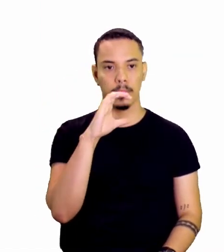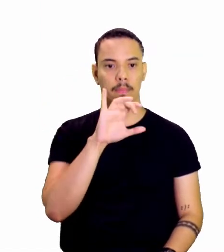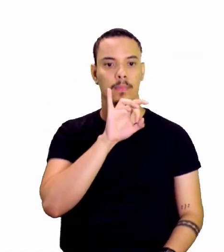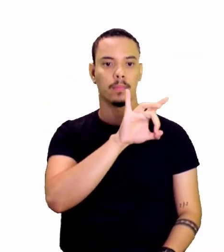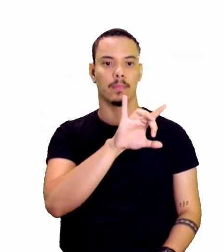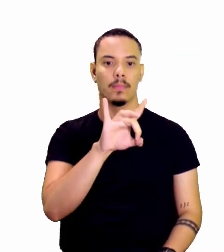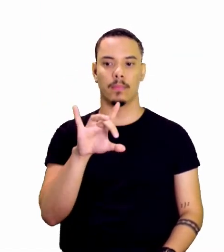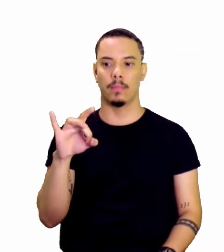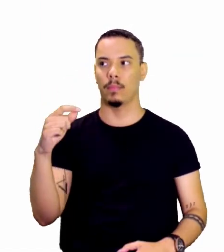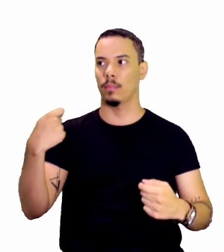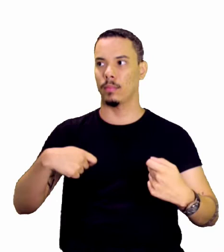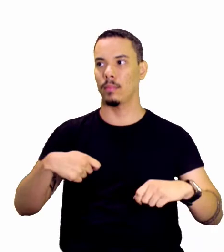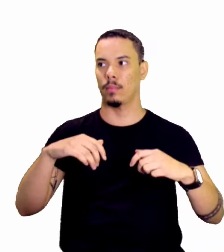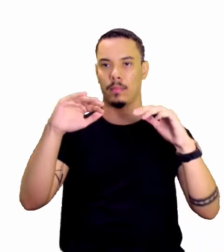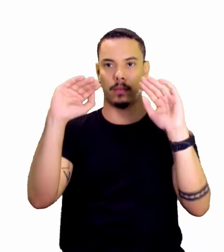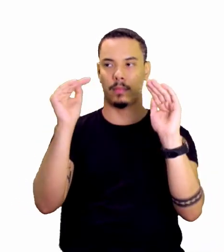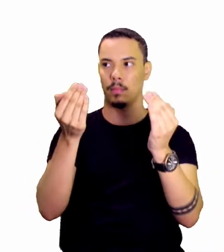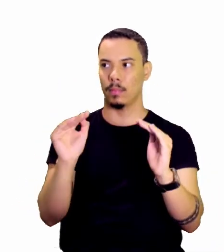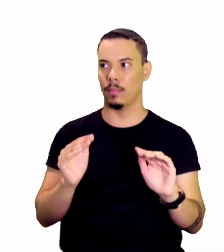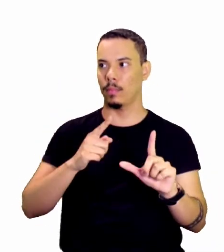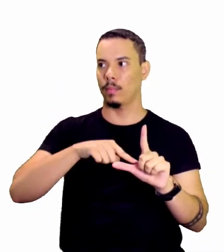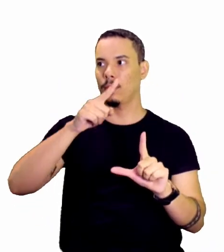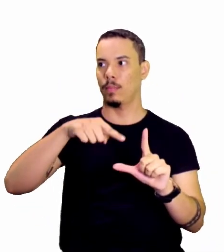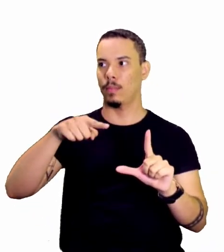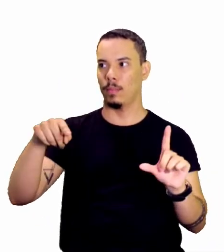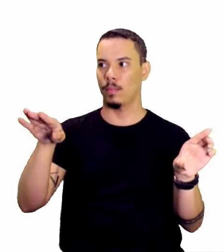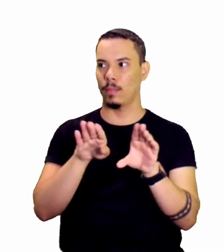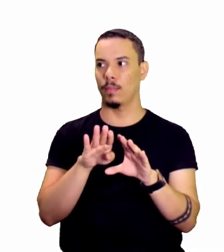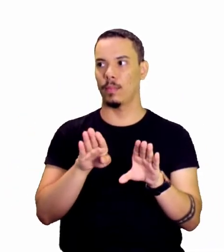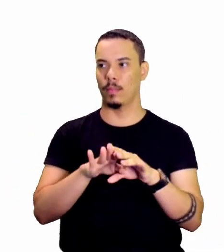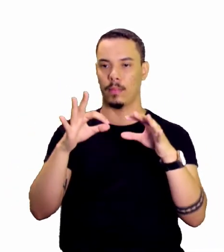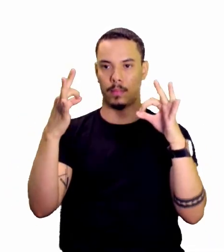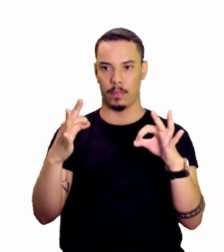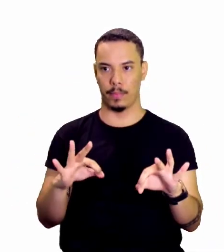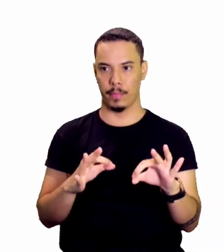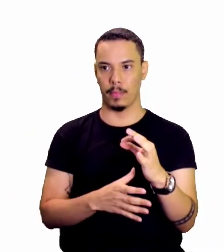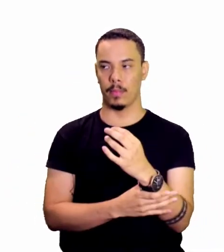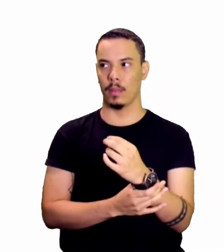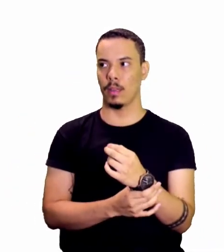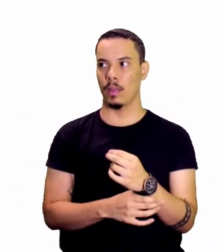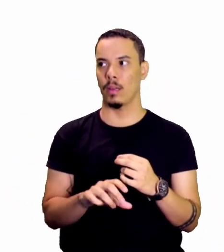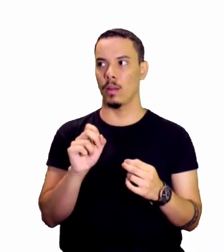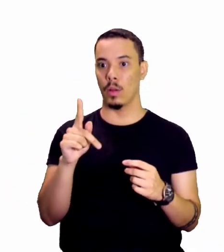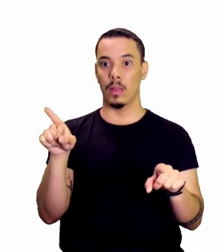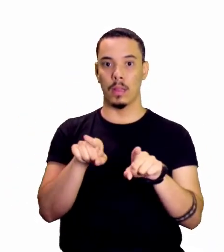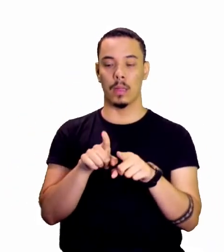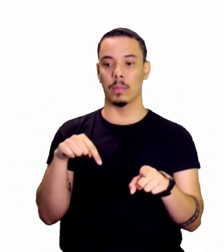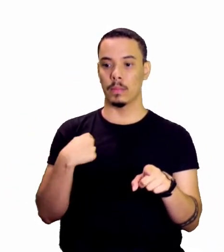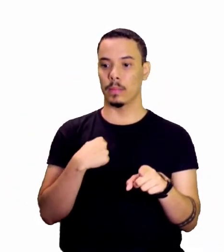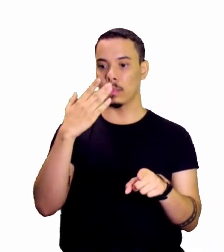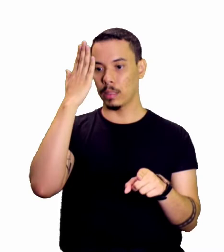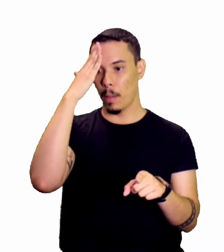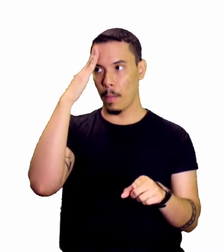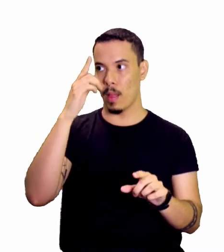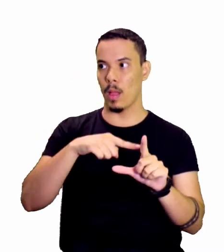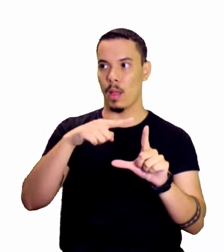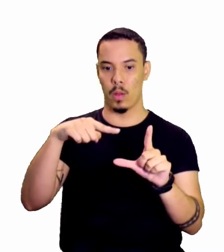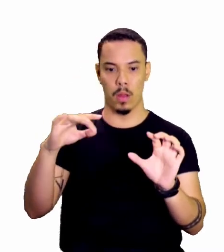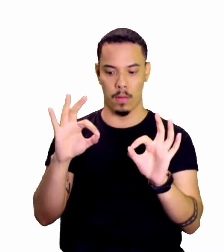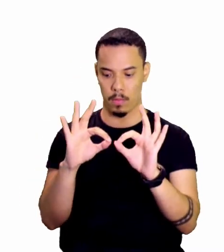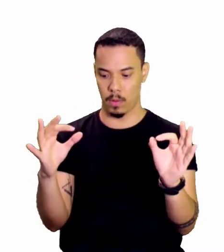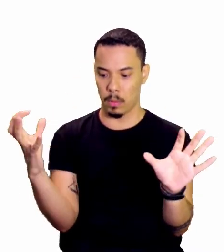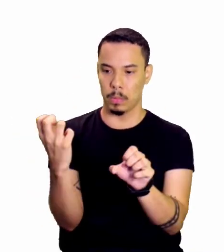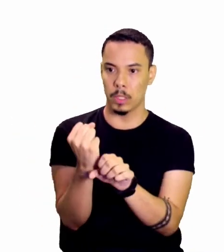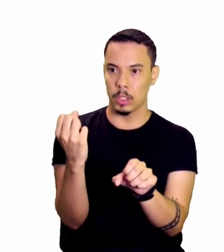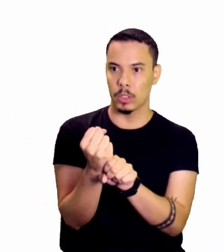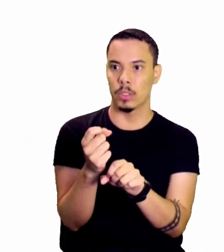cada. Emocionalizar o gráfico Olha a mente Ok temos que analisar isso aí foi isso mesmo que